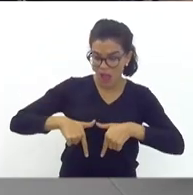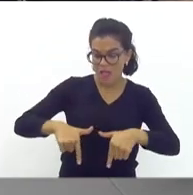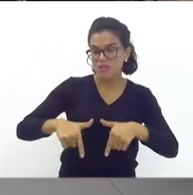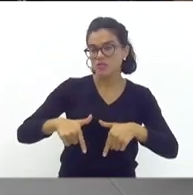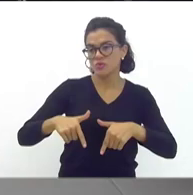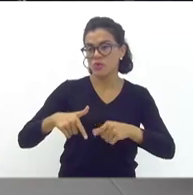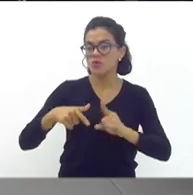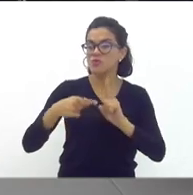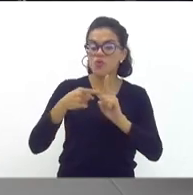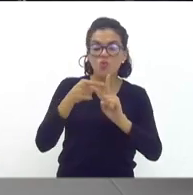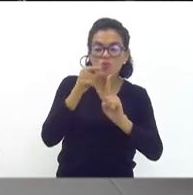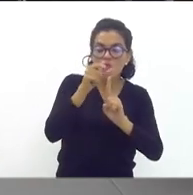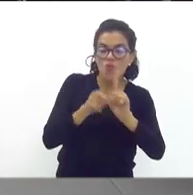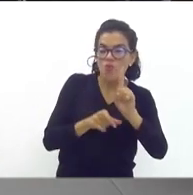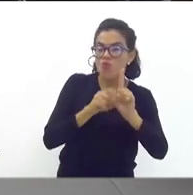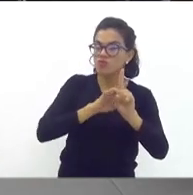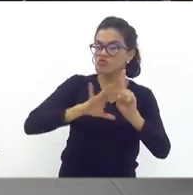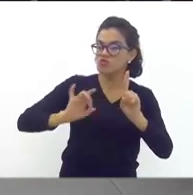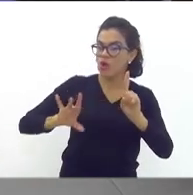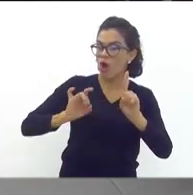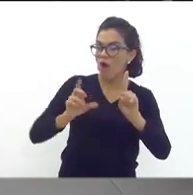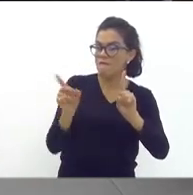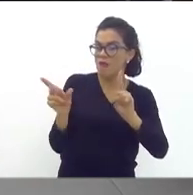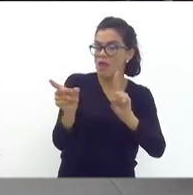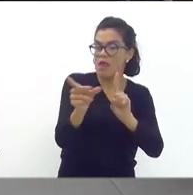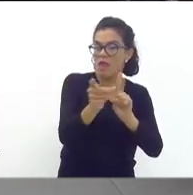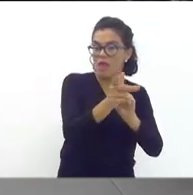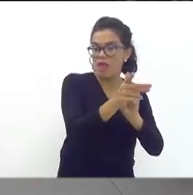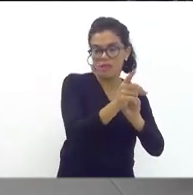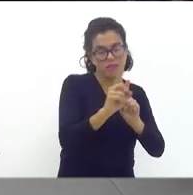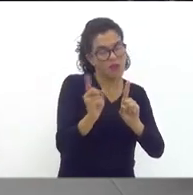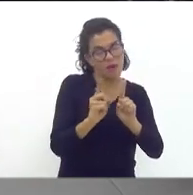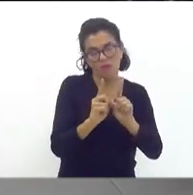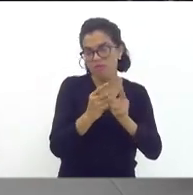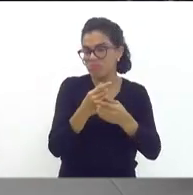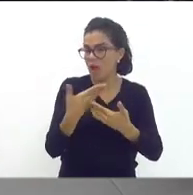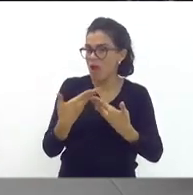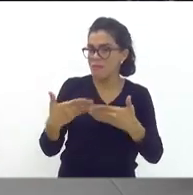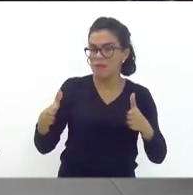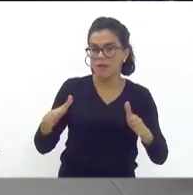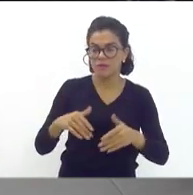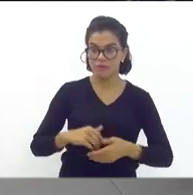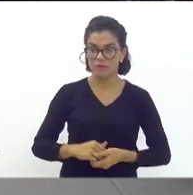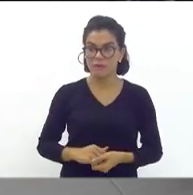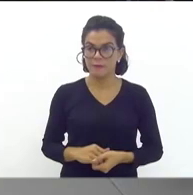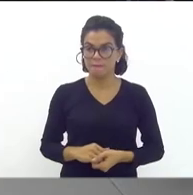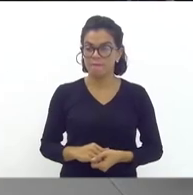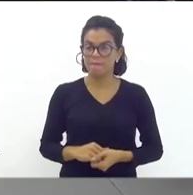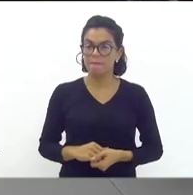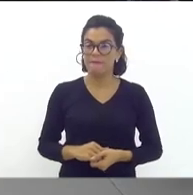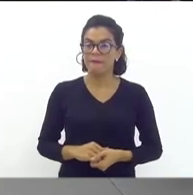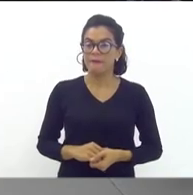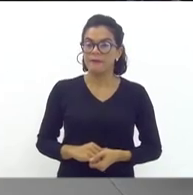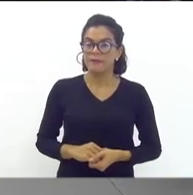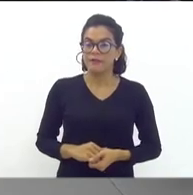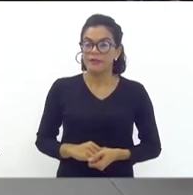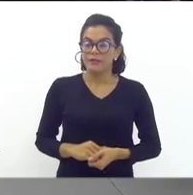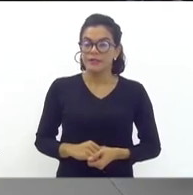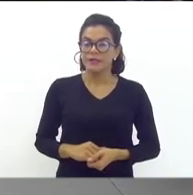monopolistas então com relação a esse tema eu gostaria de passar essas informações